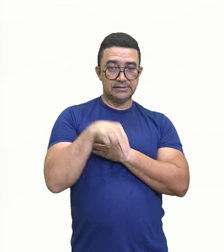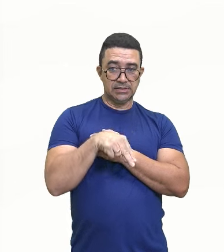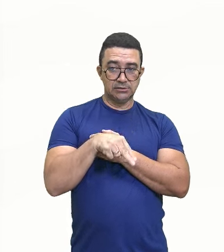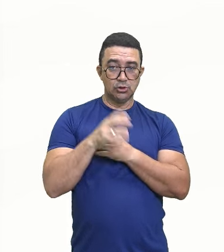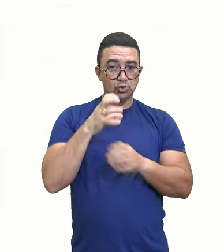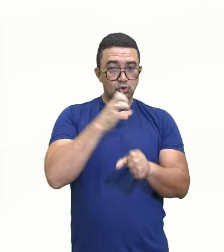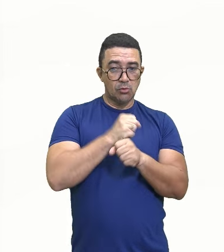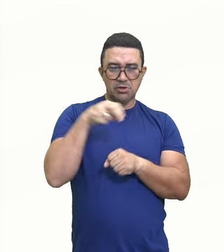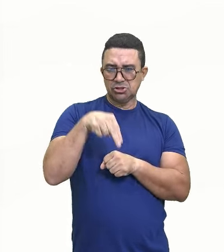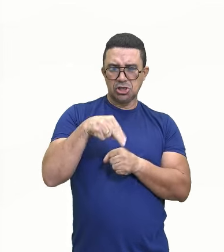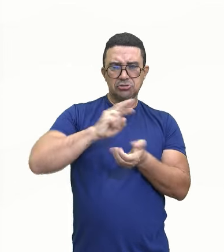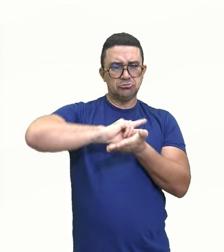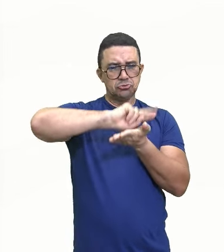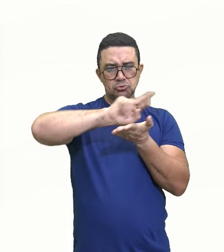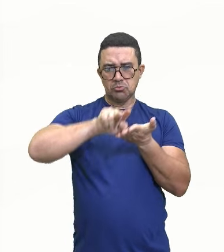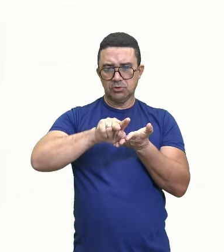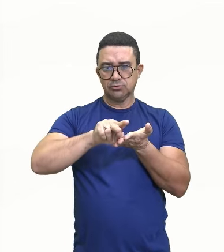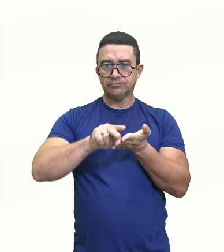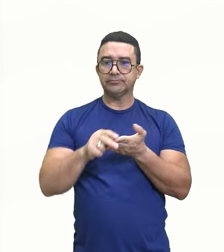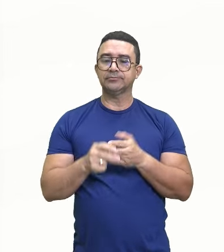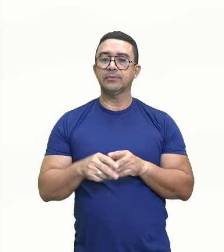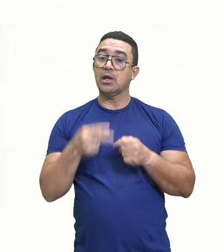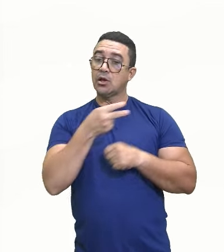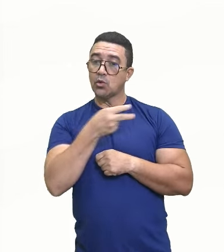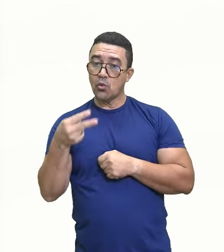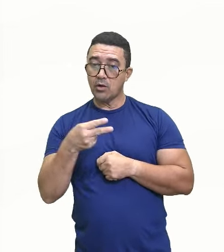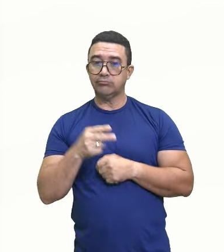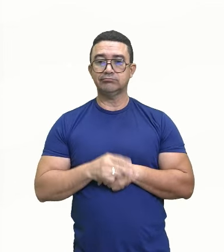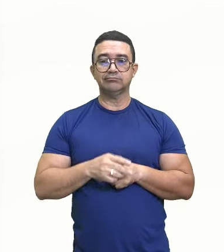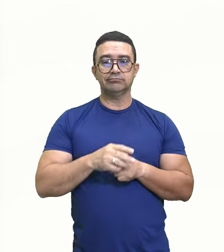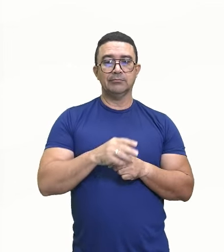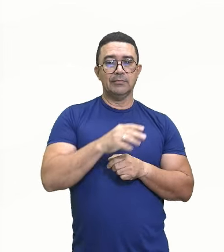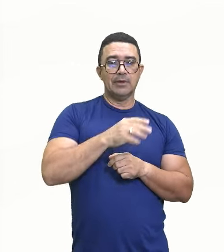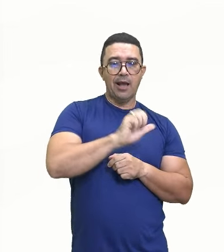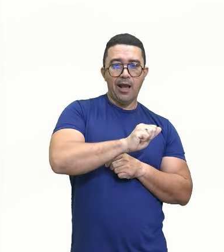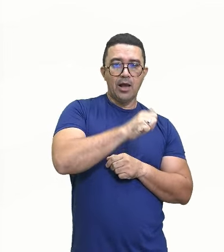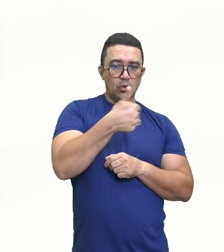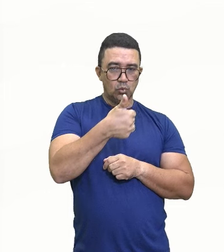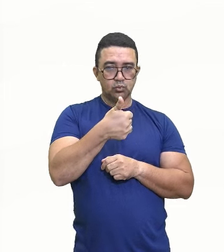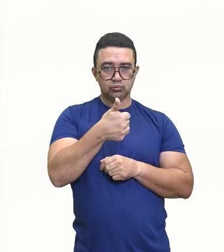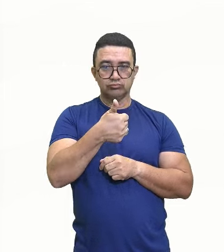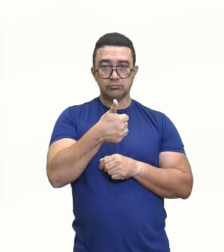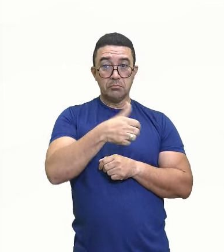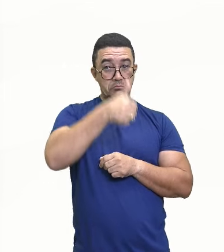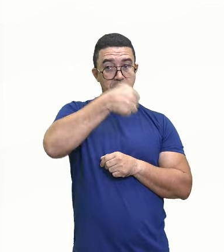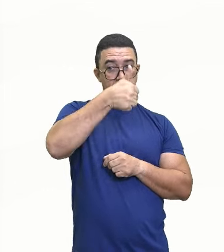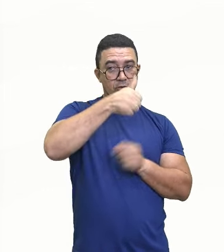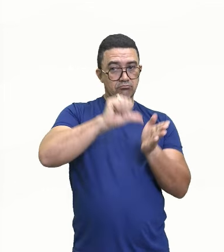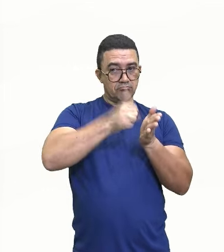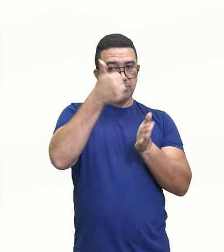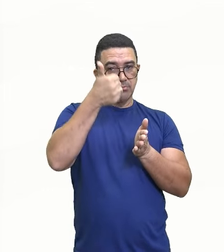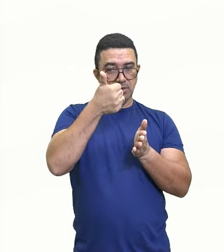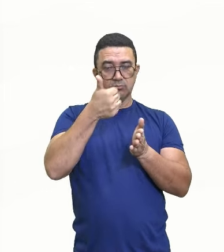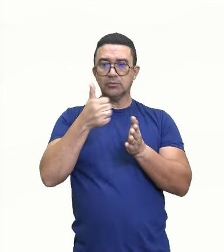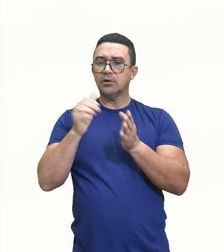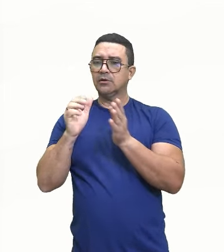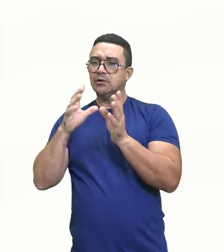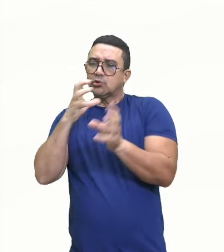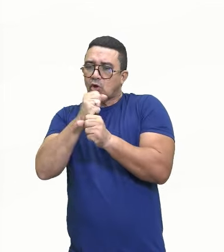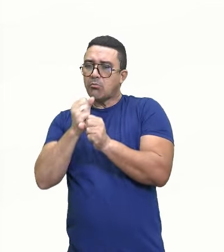n termos, vai ser igual a soma do primeiro com o último, né, tá? Com o enésimo